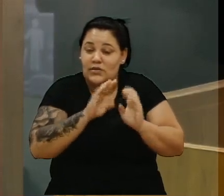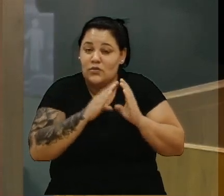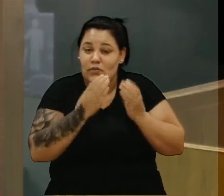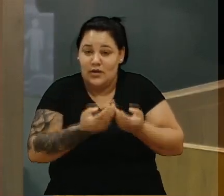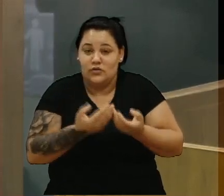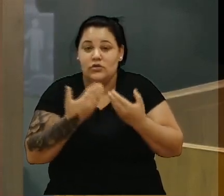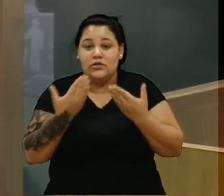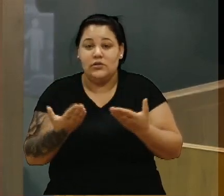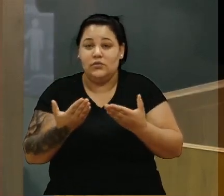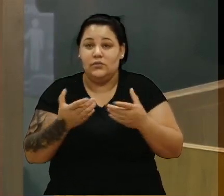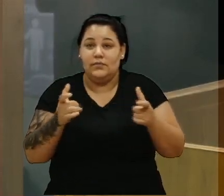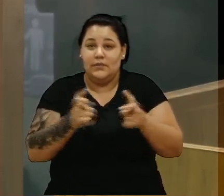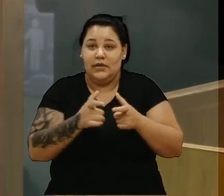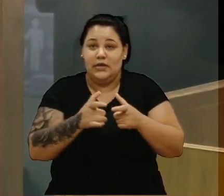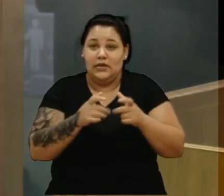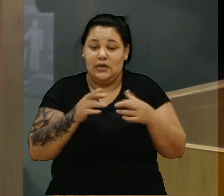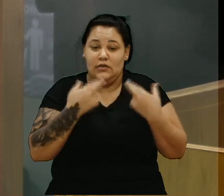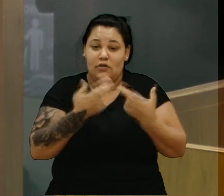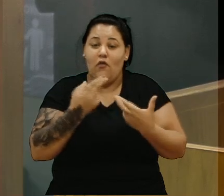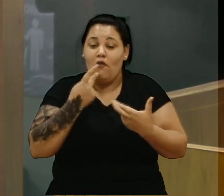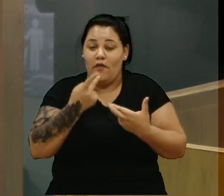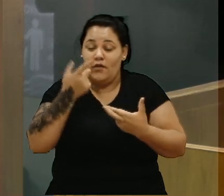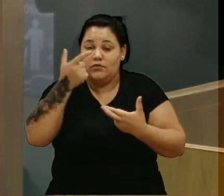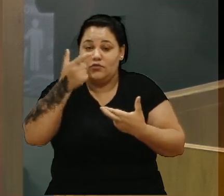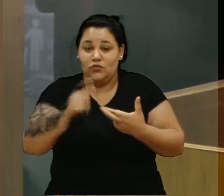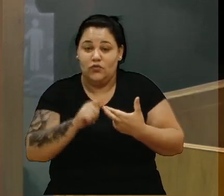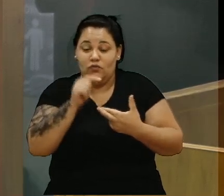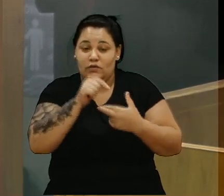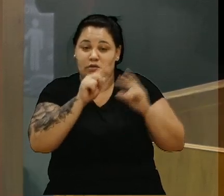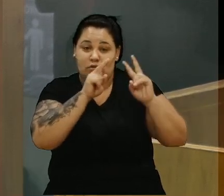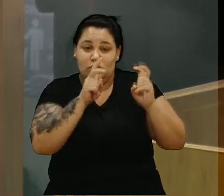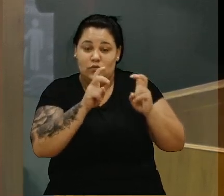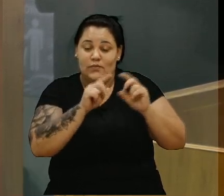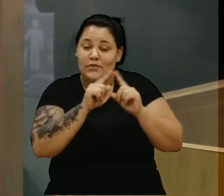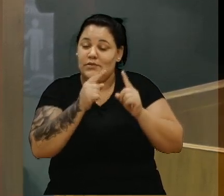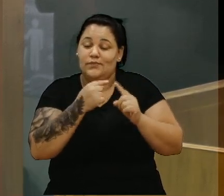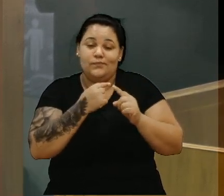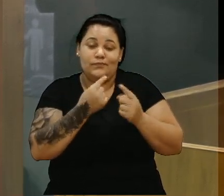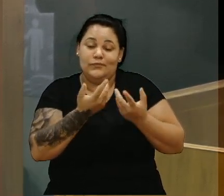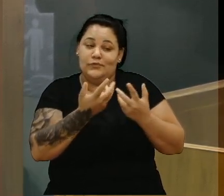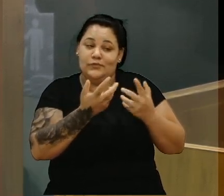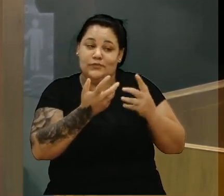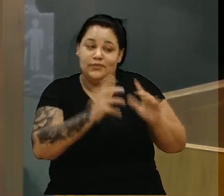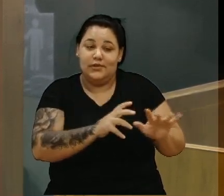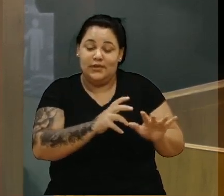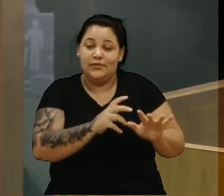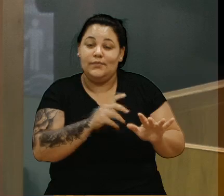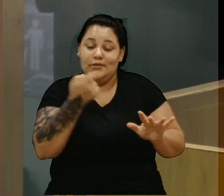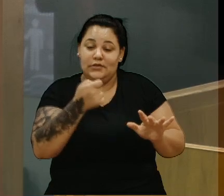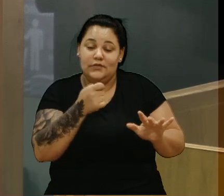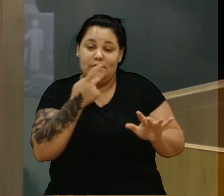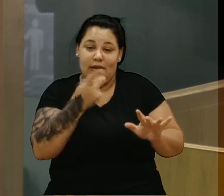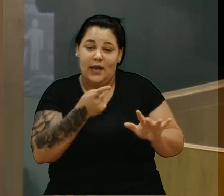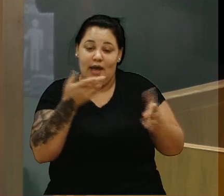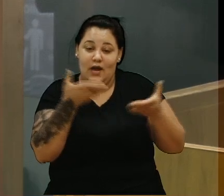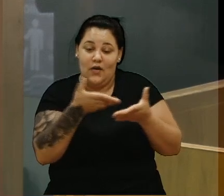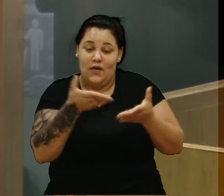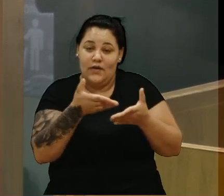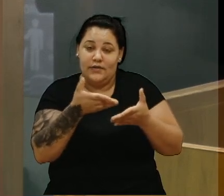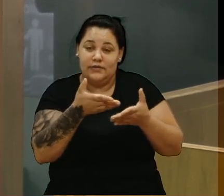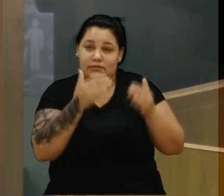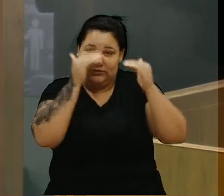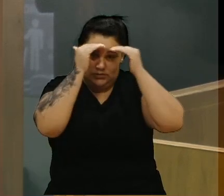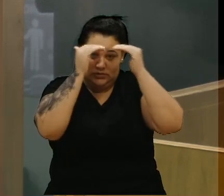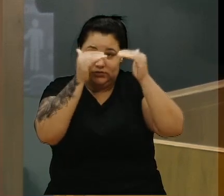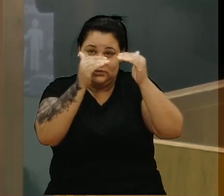no pequeno expediente, eu vou falar novamente sobre esse assunto, mas não gostaria de deixar de citá-lo agora, em respeito aos